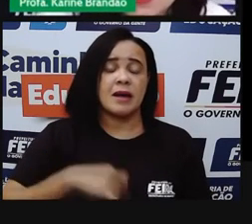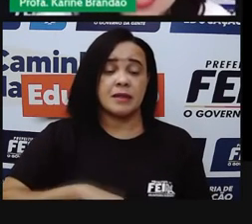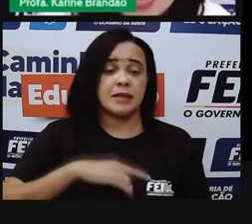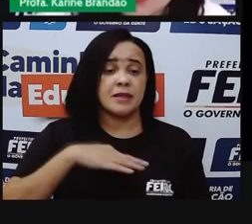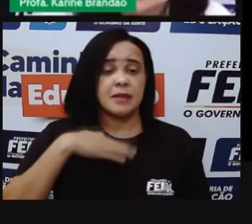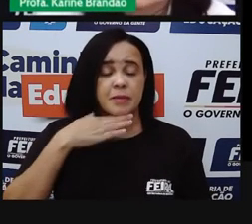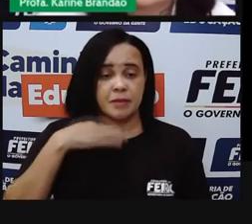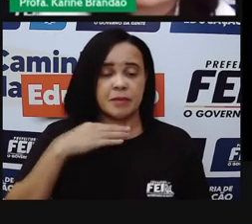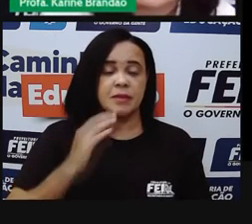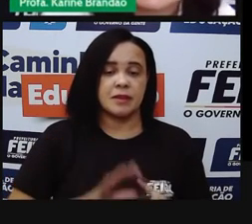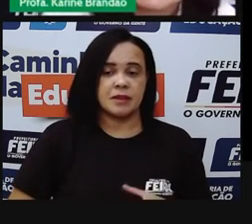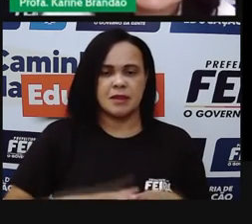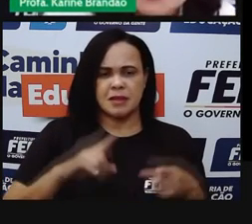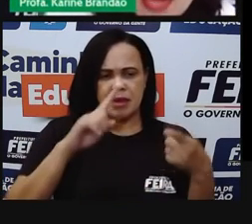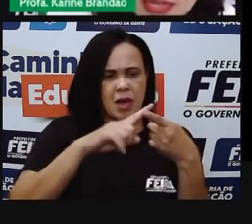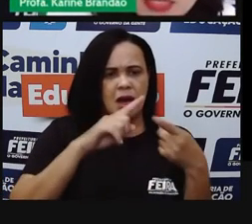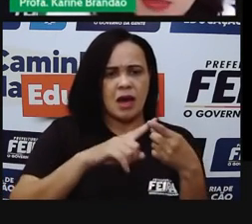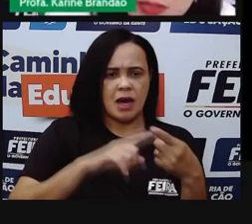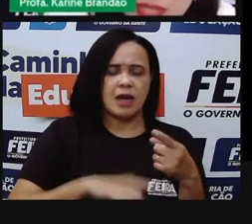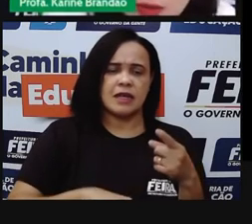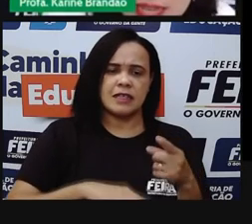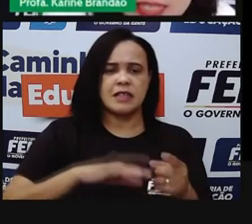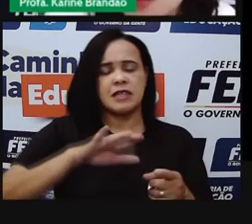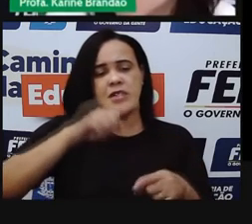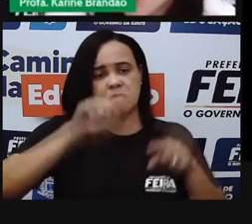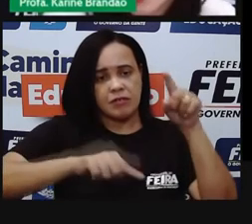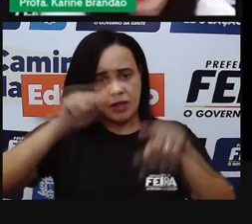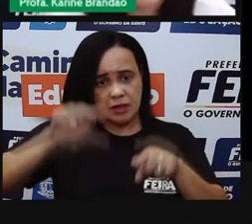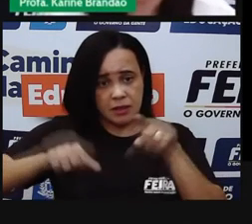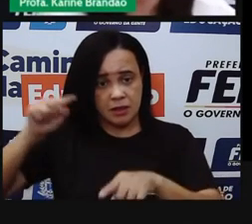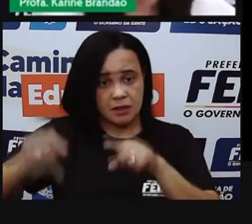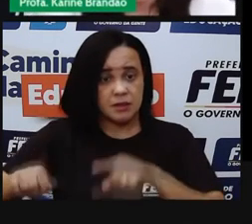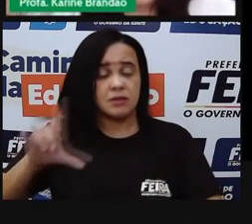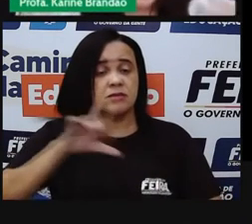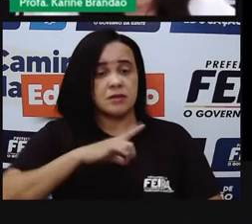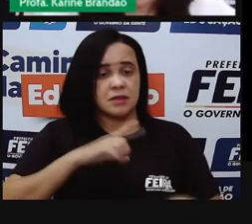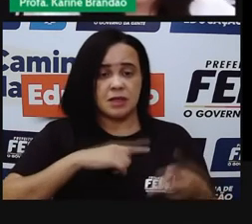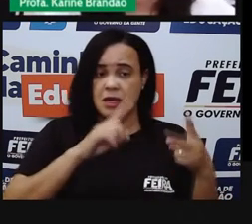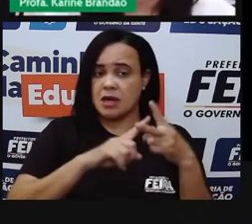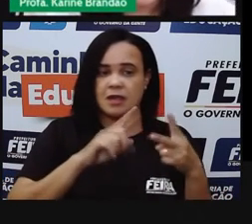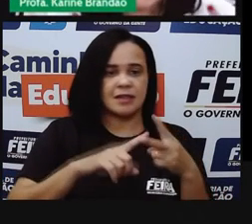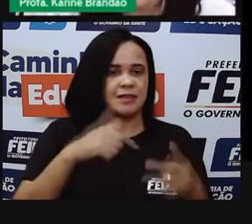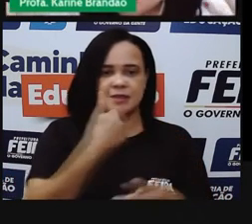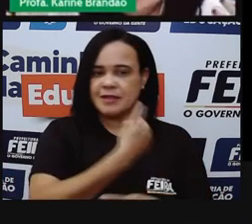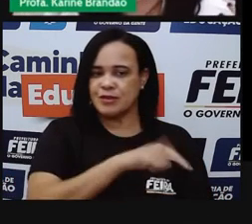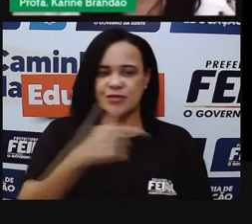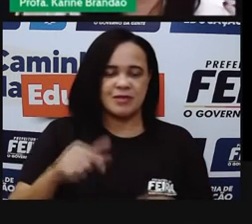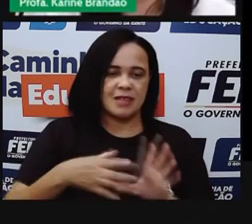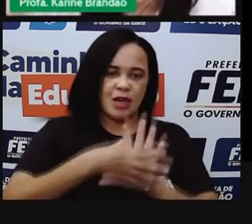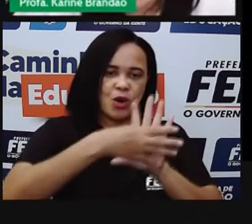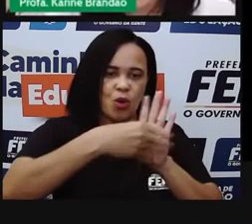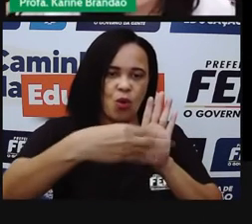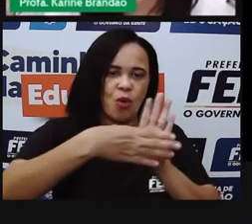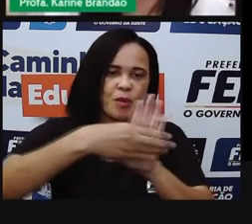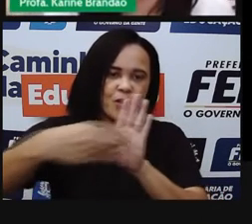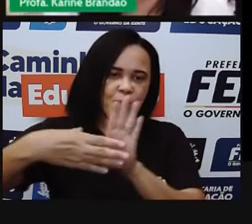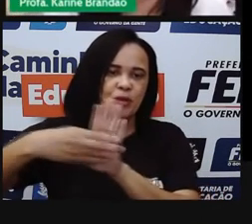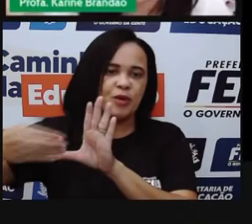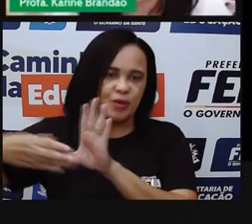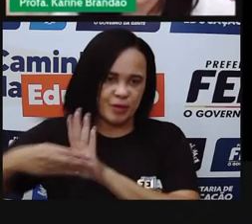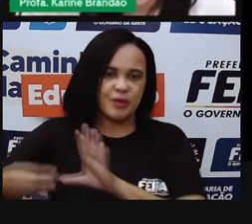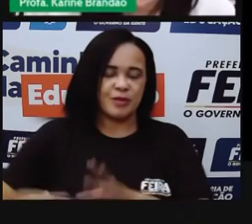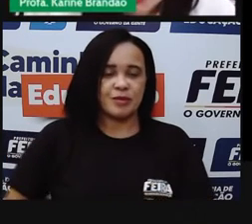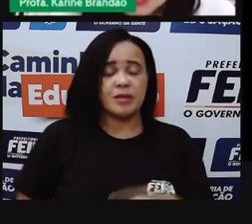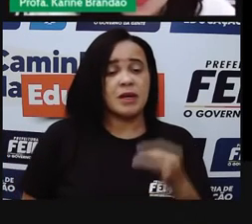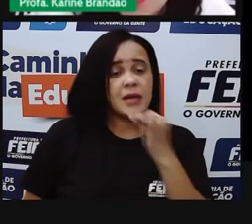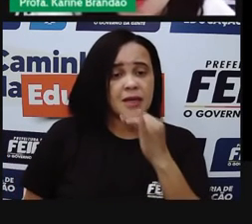variação. Certo? Indivíduos vão ser semelhantes, mas vão ser iguaizinhos? Não. Eu sou parecida, sou semelhante com os